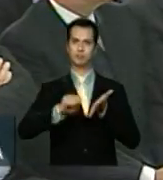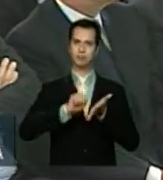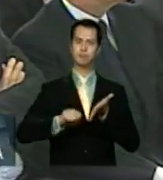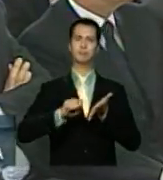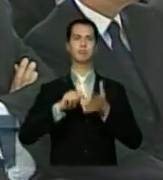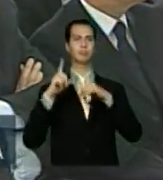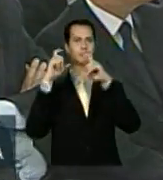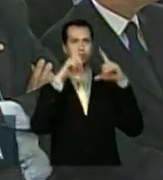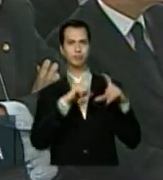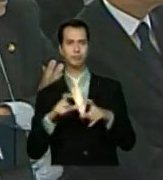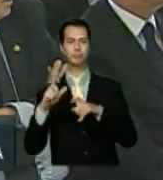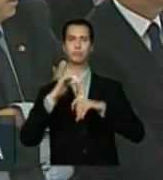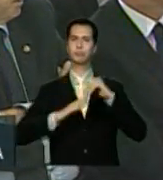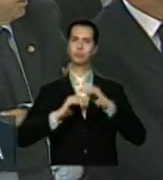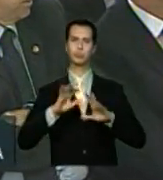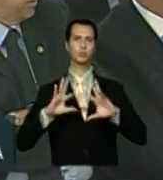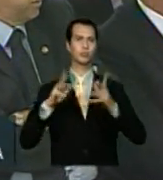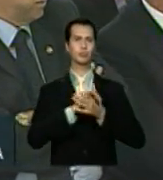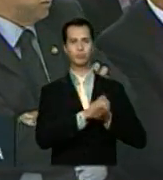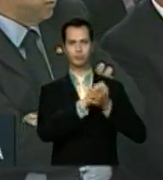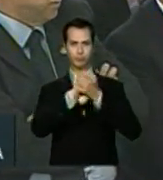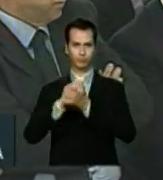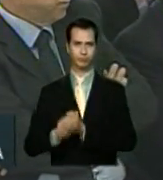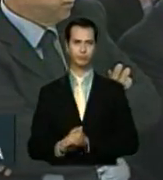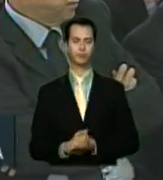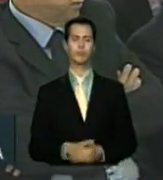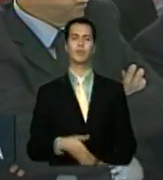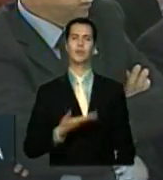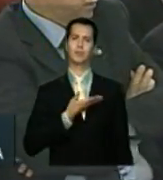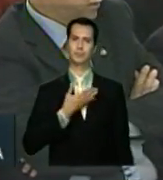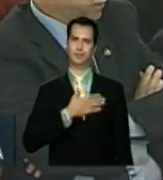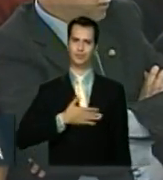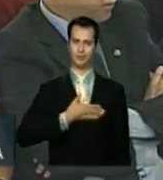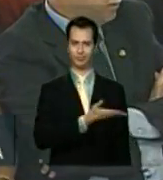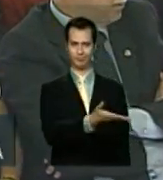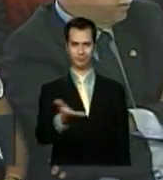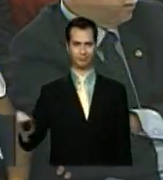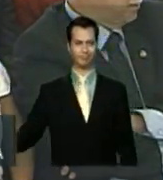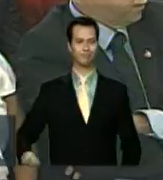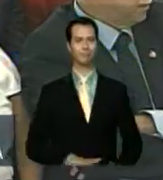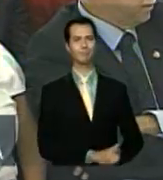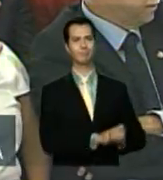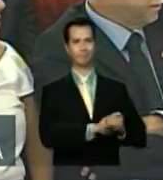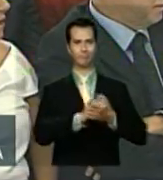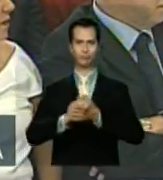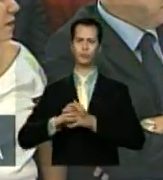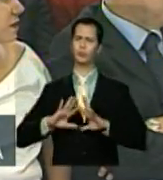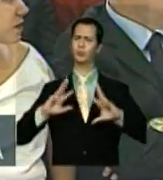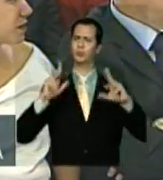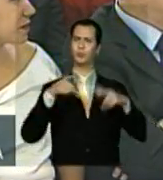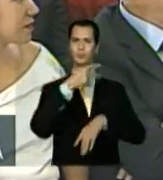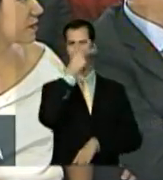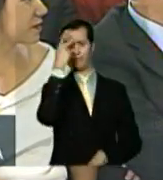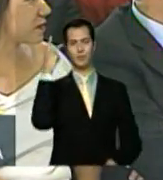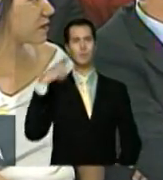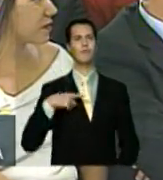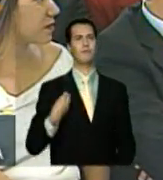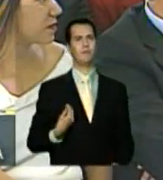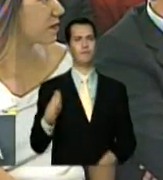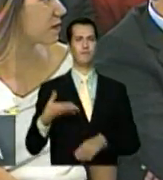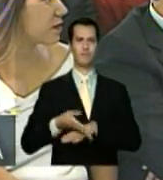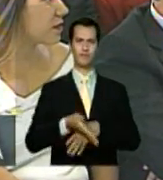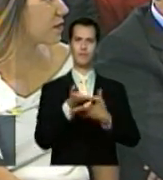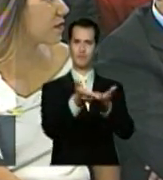cinegrafistas minhas amigas e meus amigos todas as pessoas aqui presentes